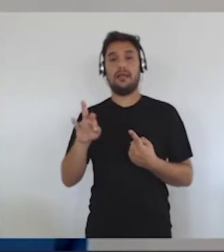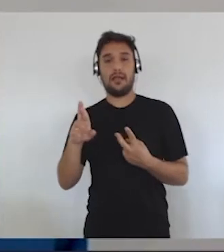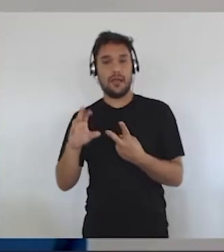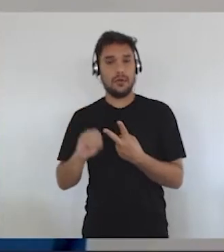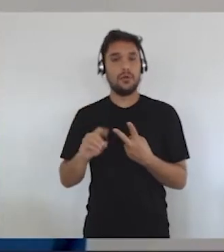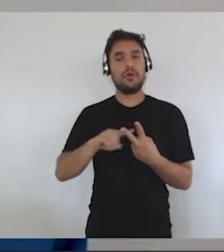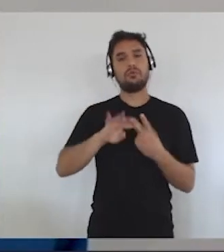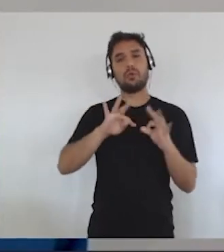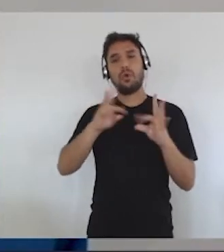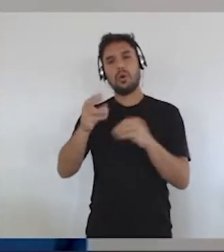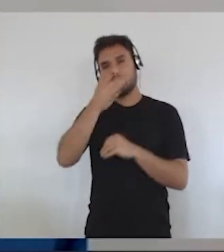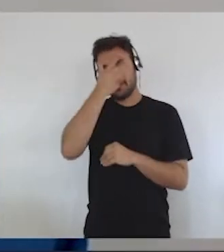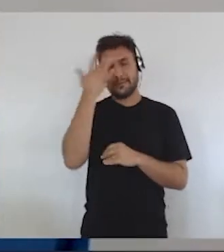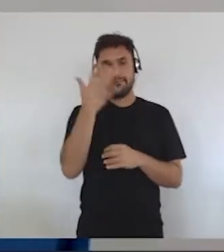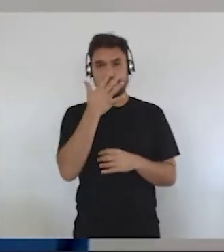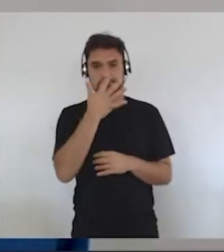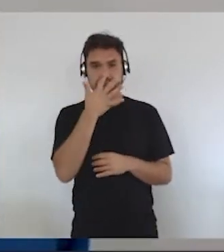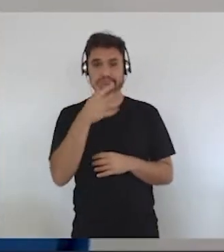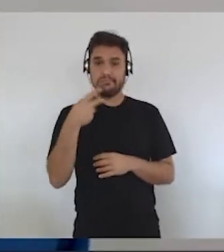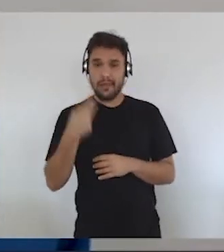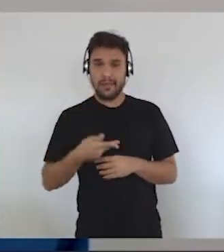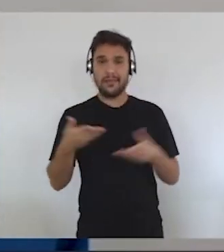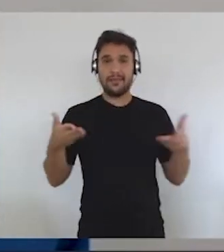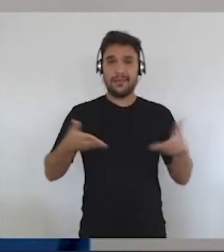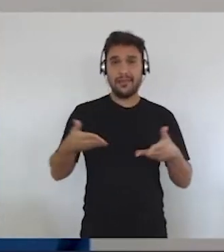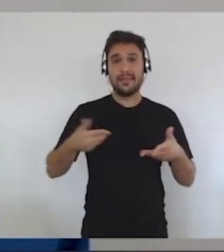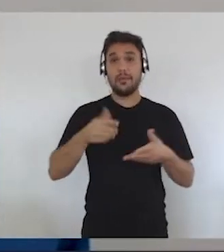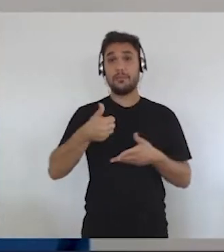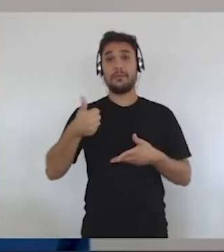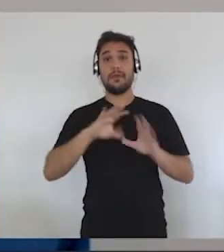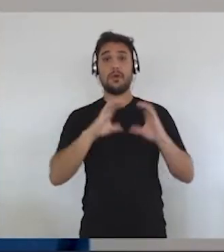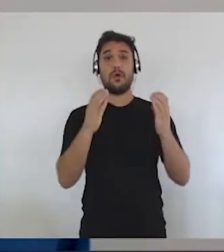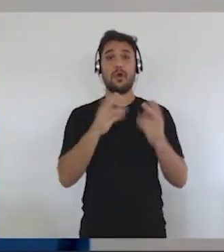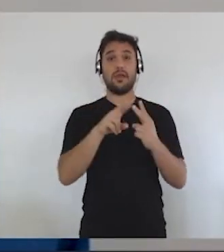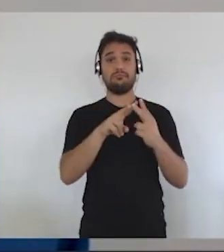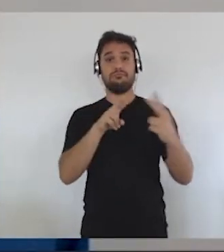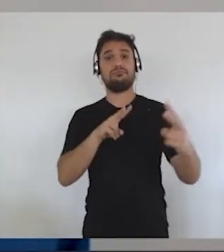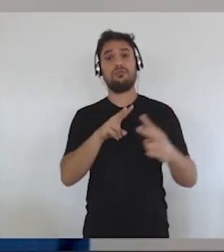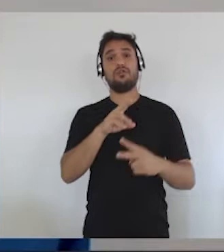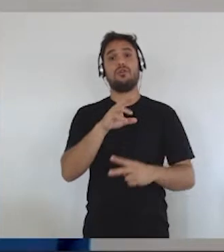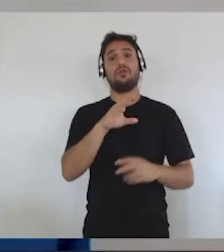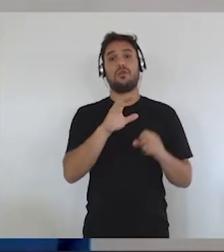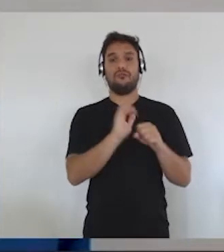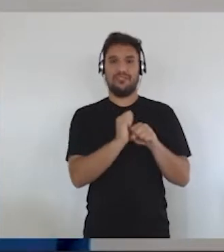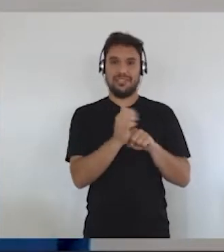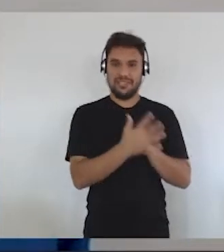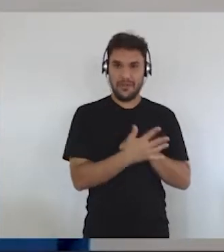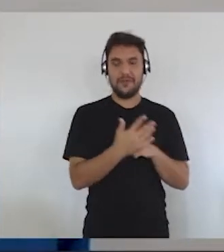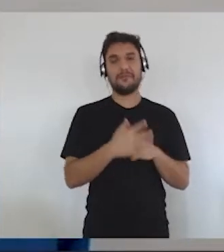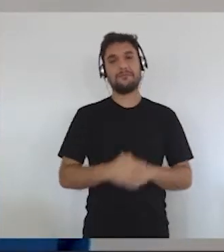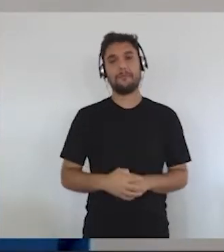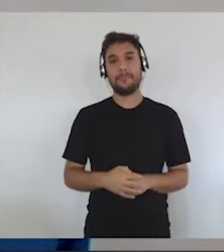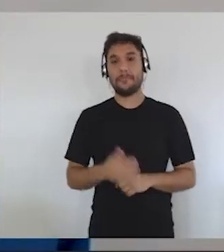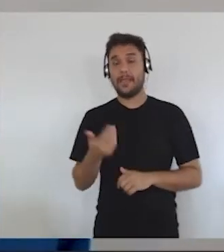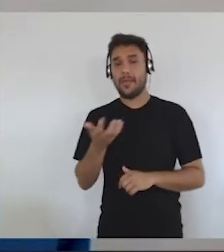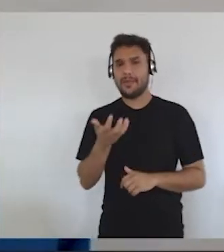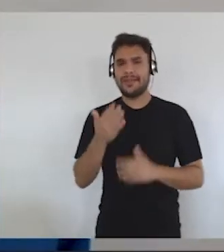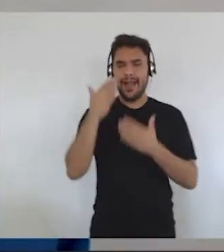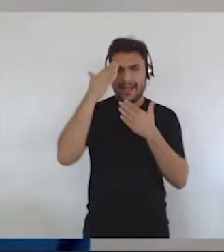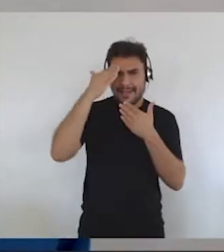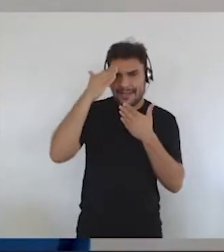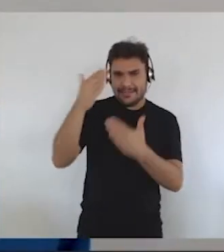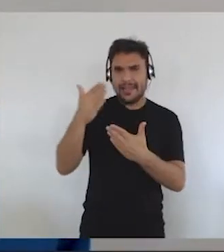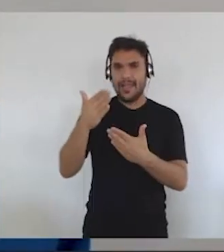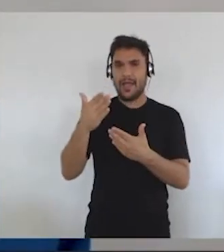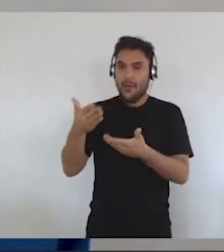todos aqueles que nos acompanham nesse primeiro Congresso Digital Covid-19, agradecer o convite